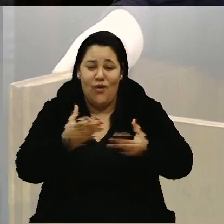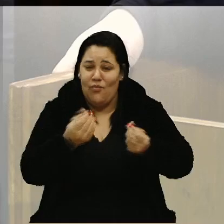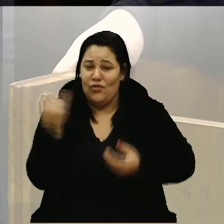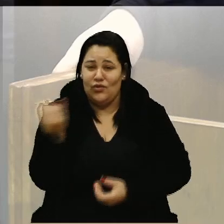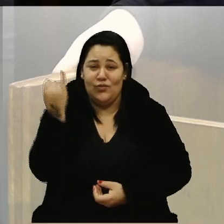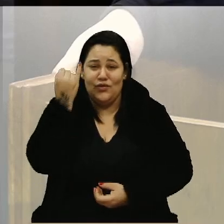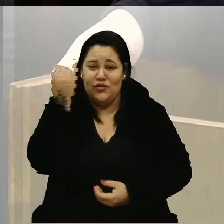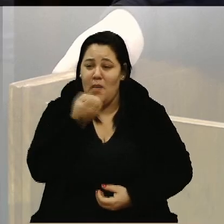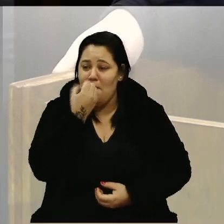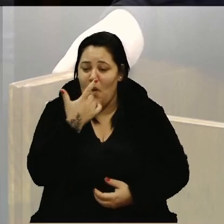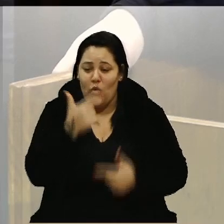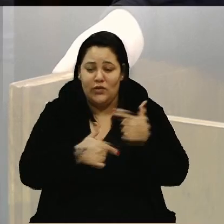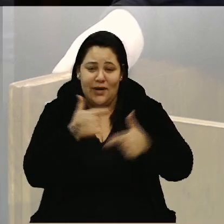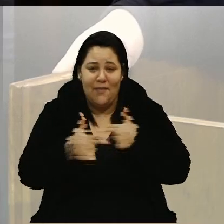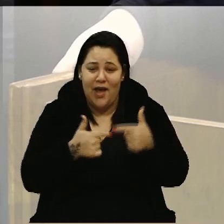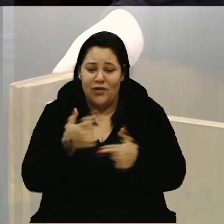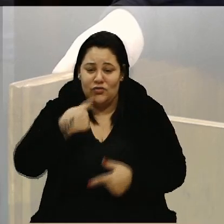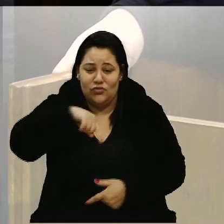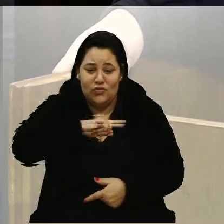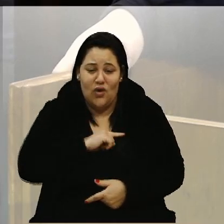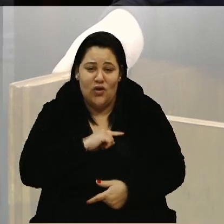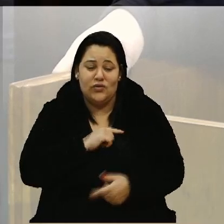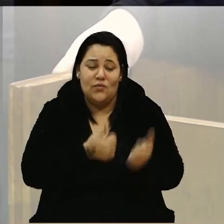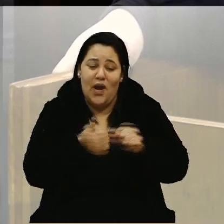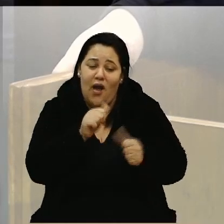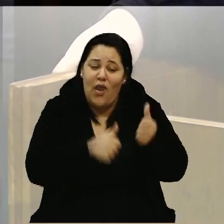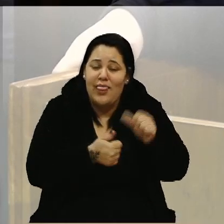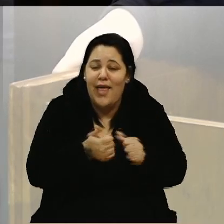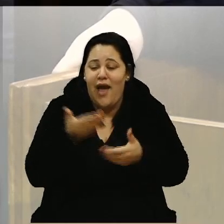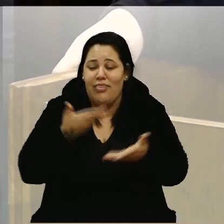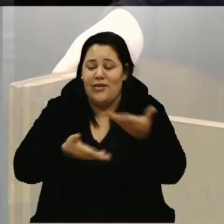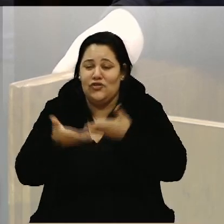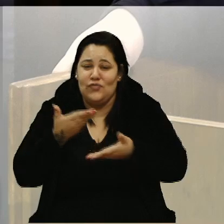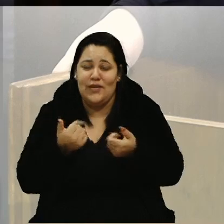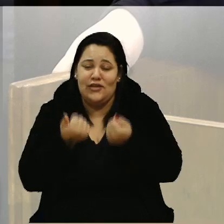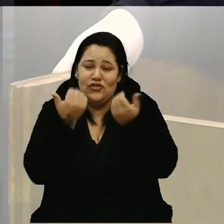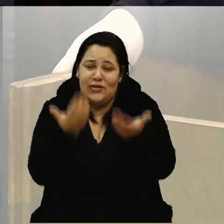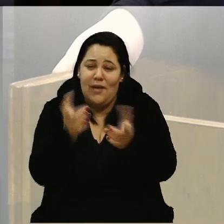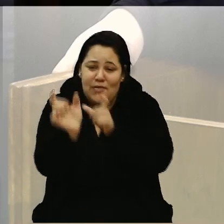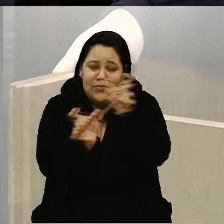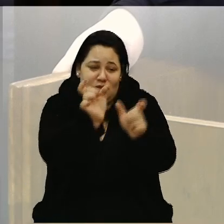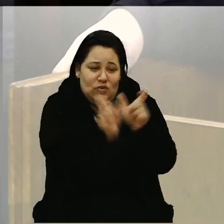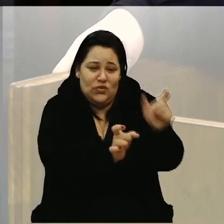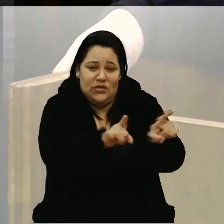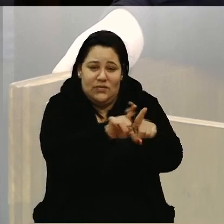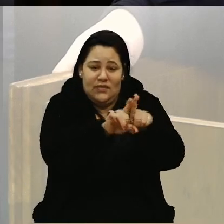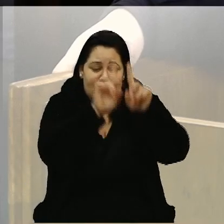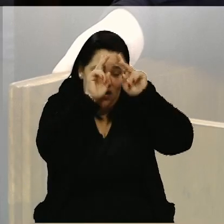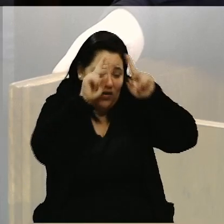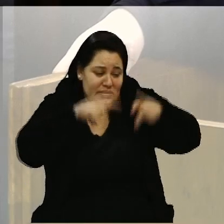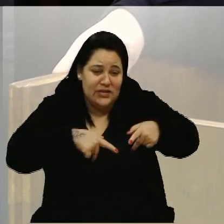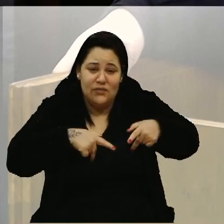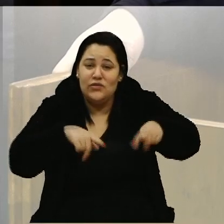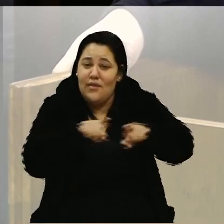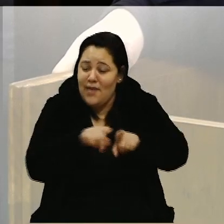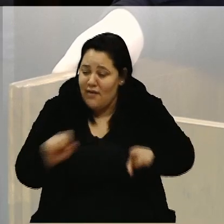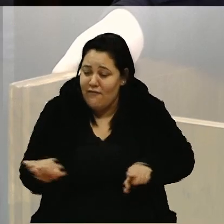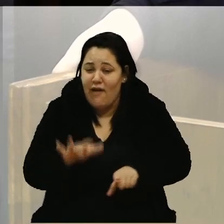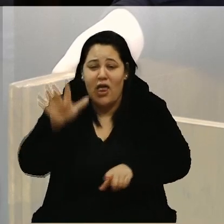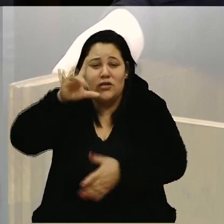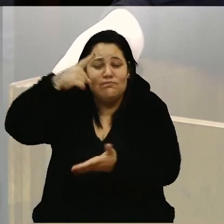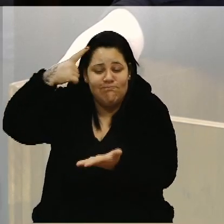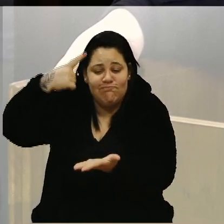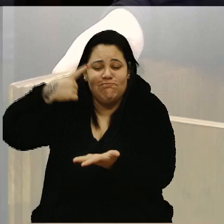bom andamento dos nossos serviços e para a qualidade do atendimento prestado aos nossos pacientes. Reconhecemos e valorizamos o compromisso